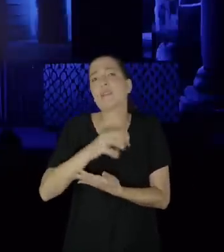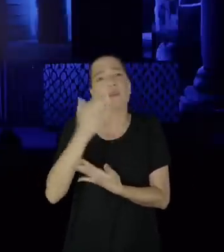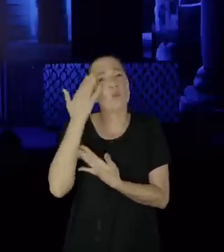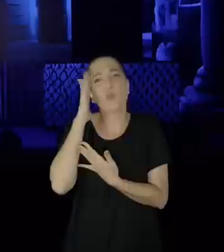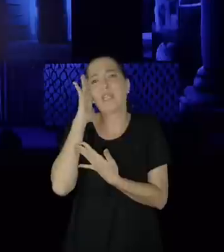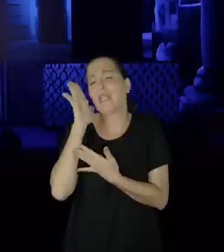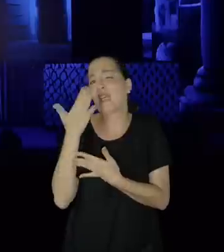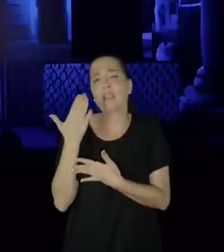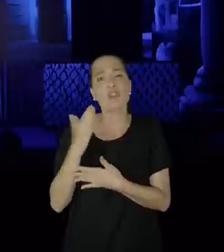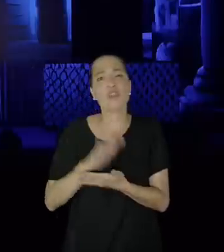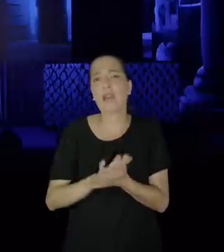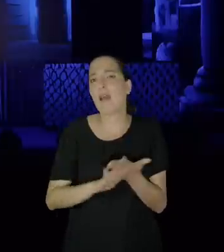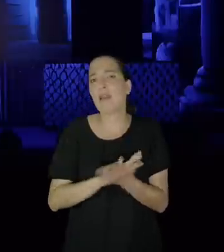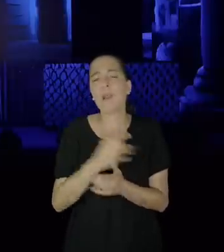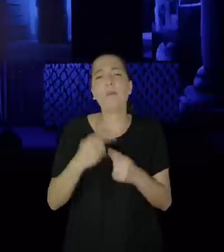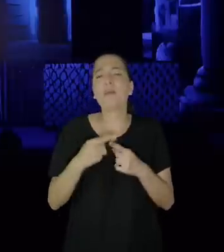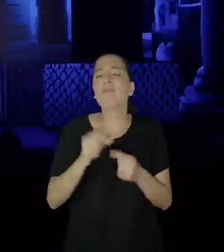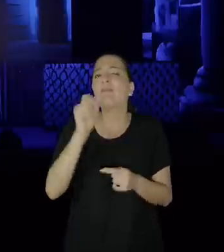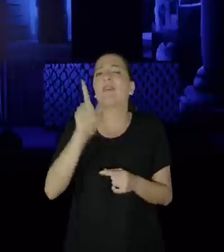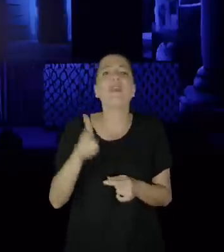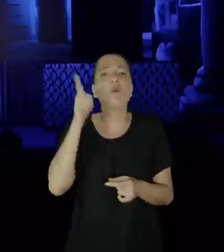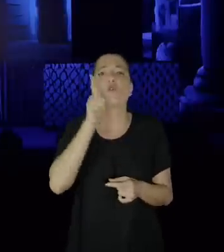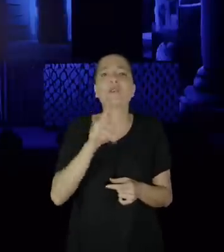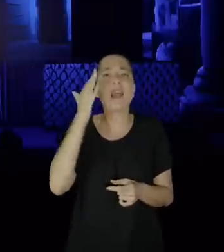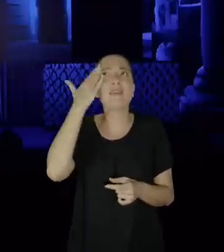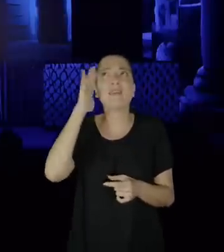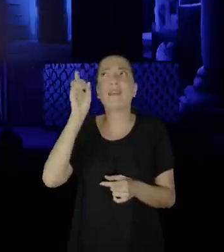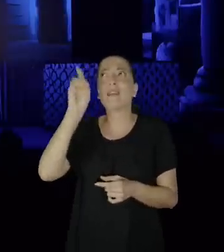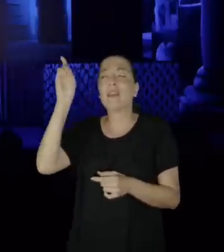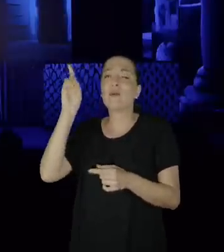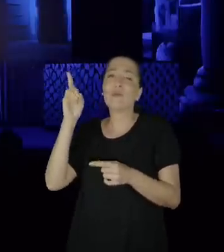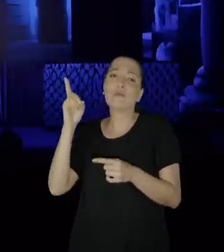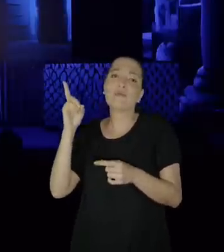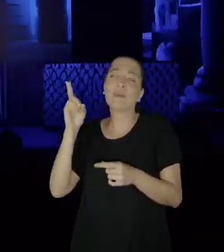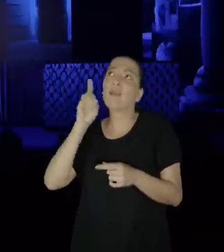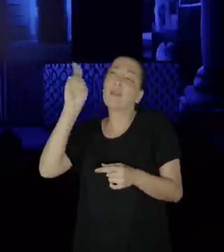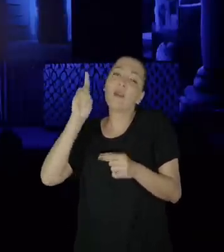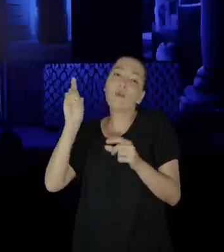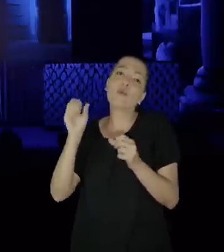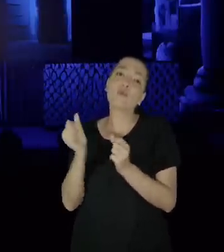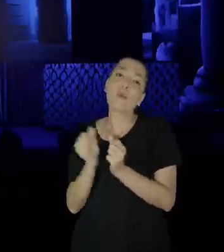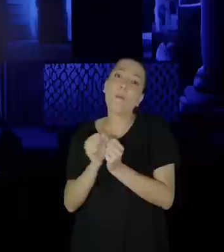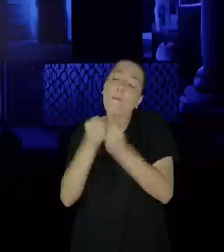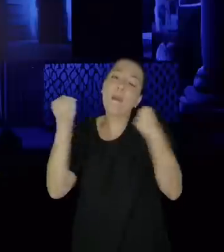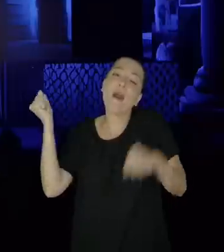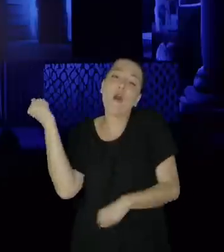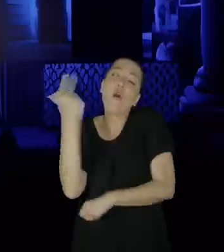pois quem pode entender a Deus, que é maior que os céus?